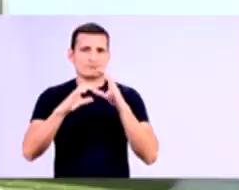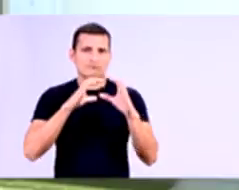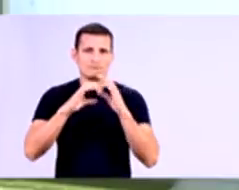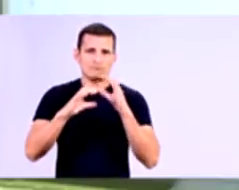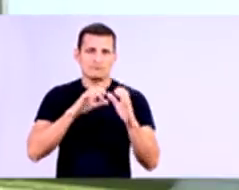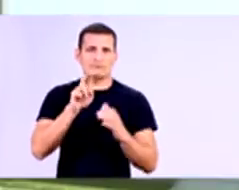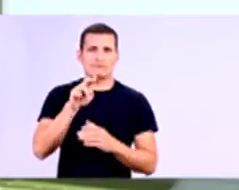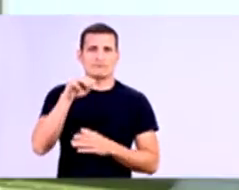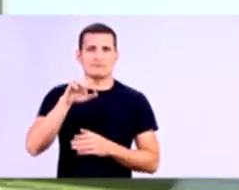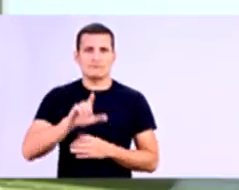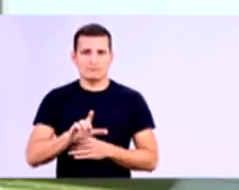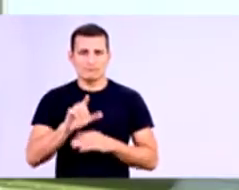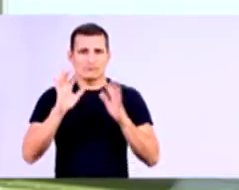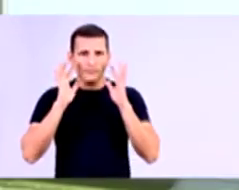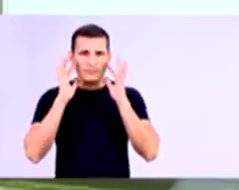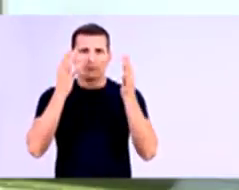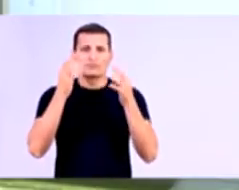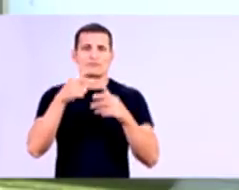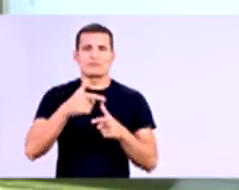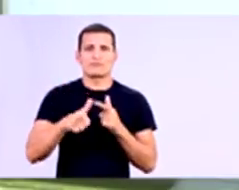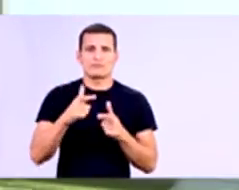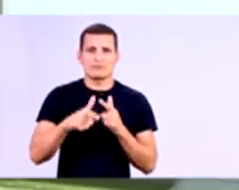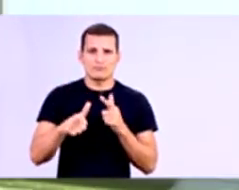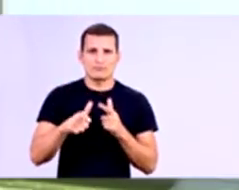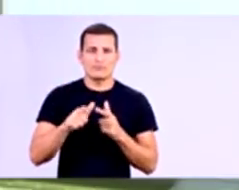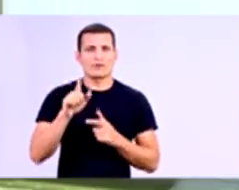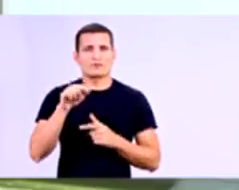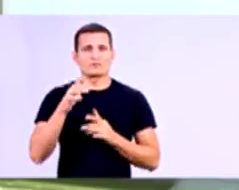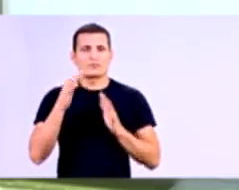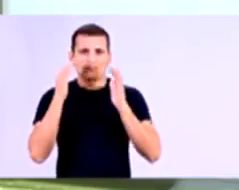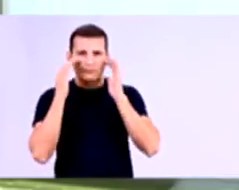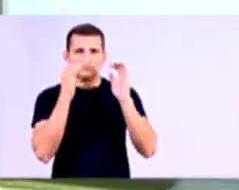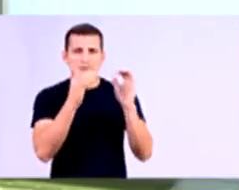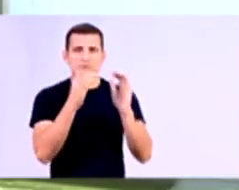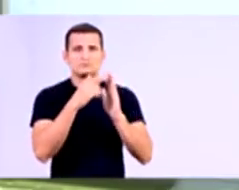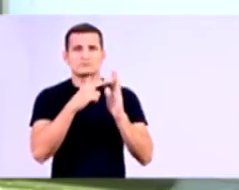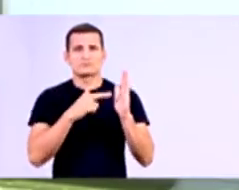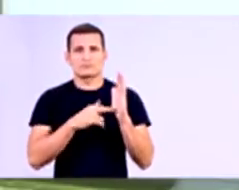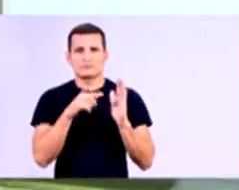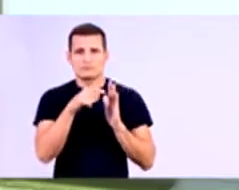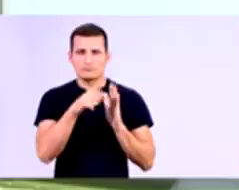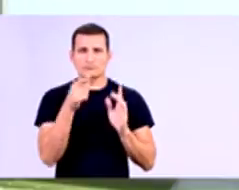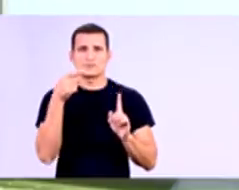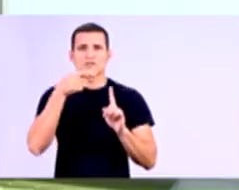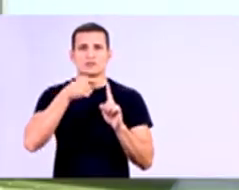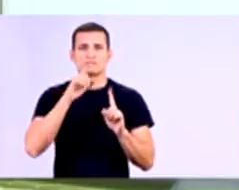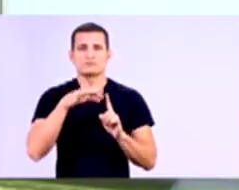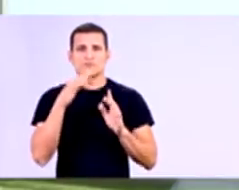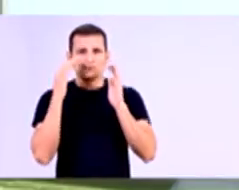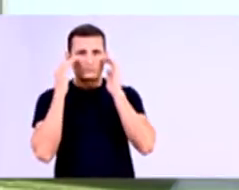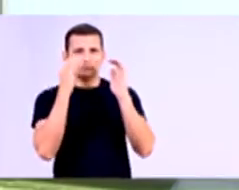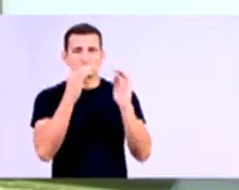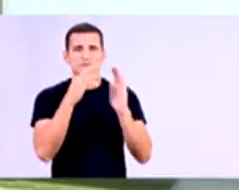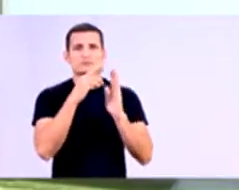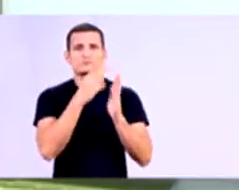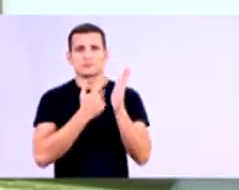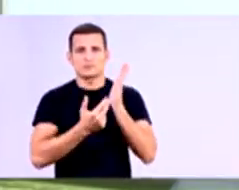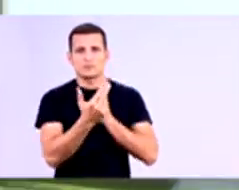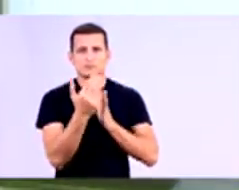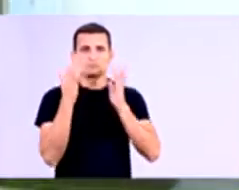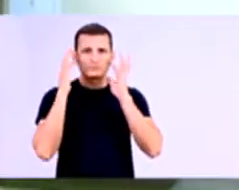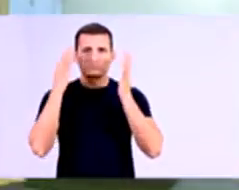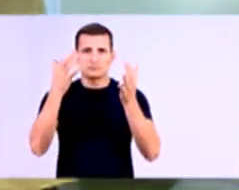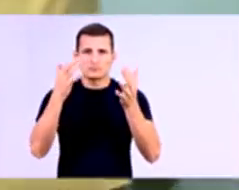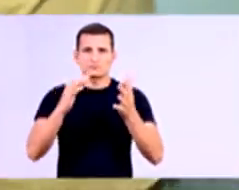A UML resolve esse problema, é só seguir os passos que ela indica, é só seguir os diagramas para que isso seja resolvido.